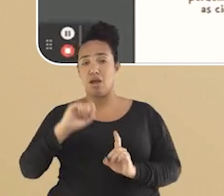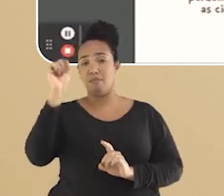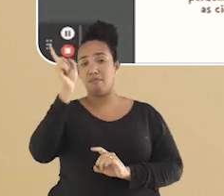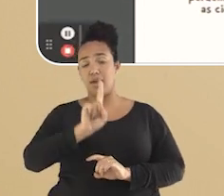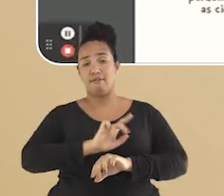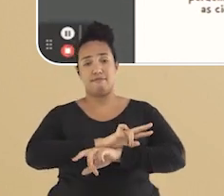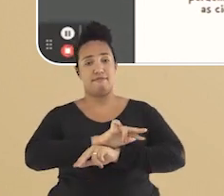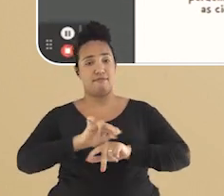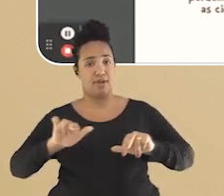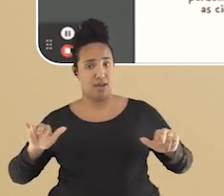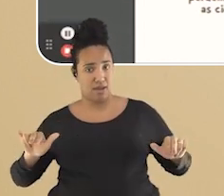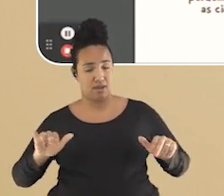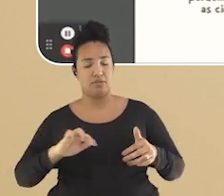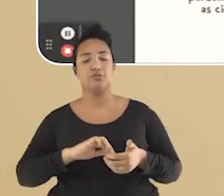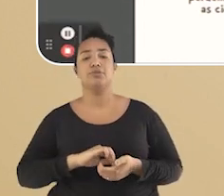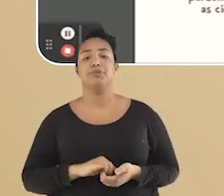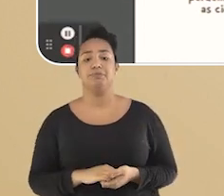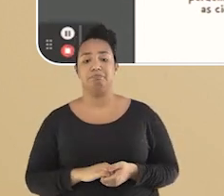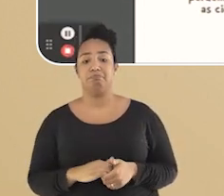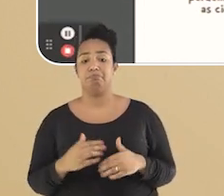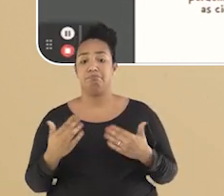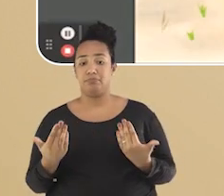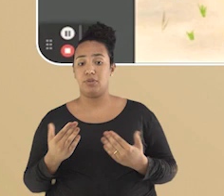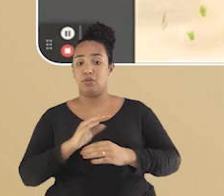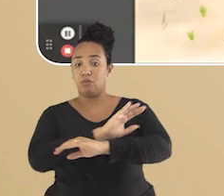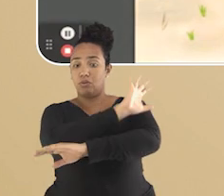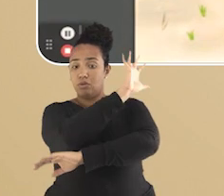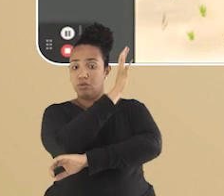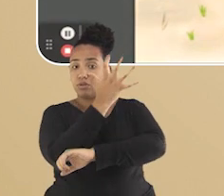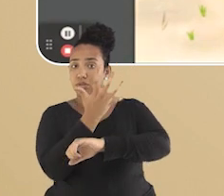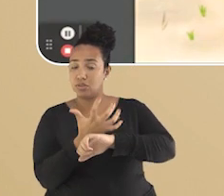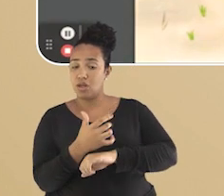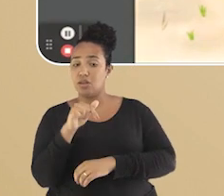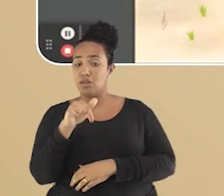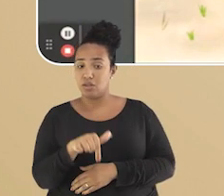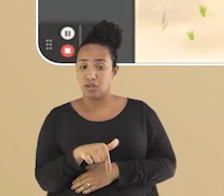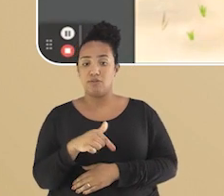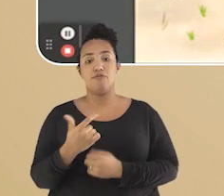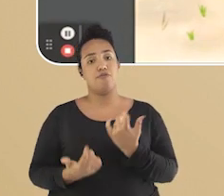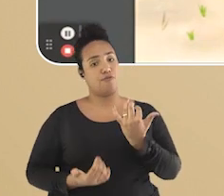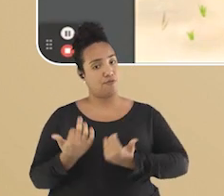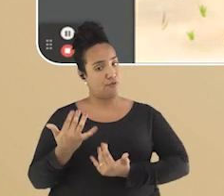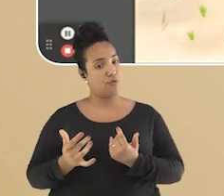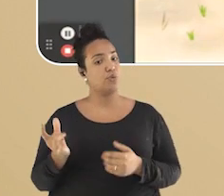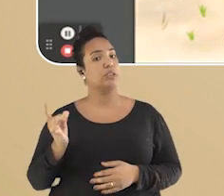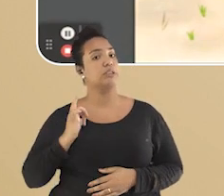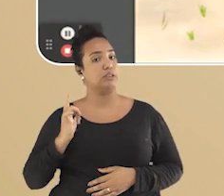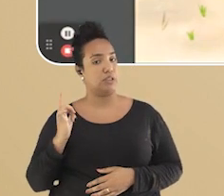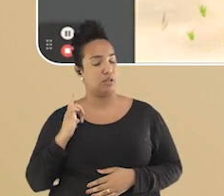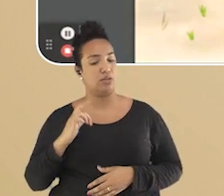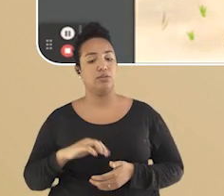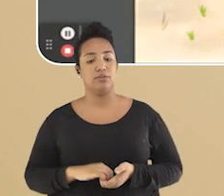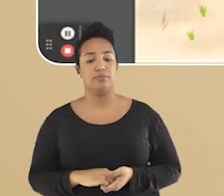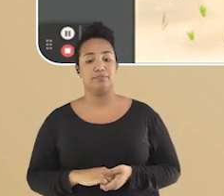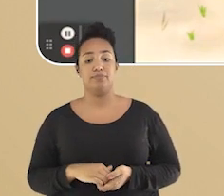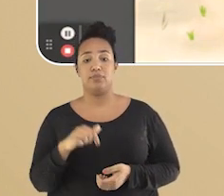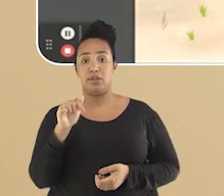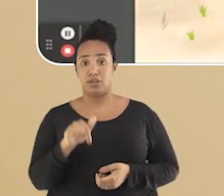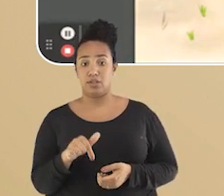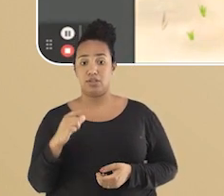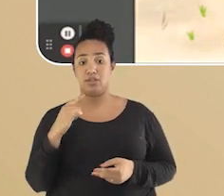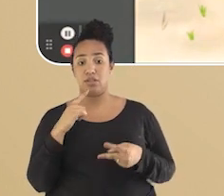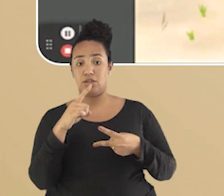desde sua origem, tem convivido sempre com o fogo. O Cerrado tem 2 grandes estações no